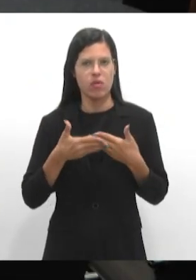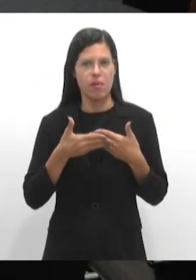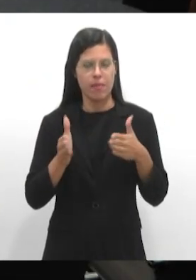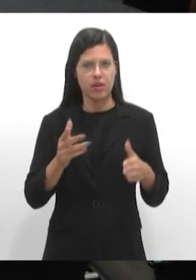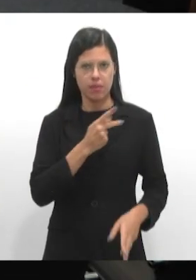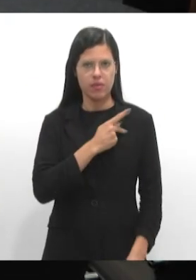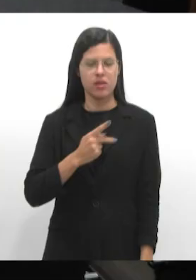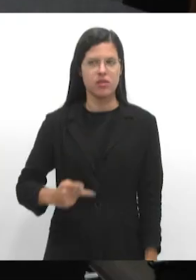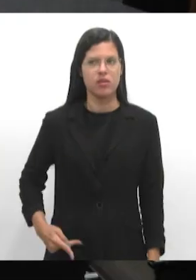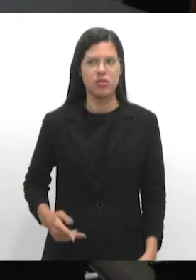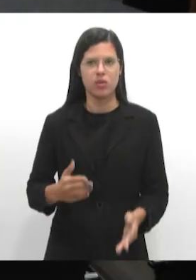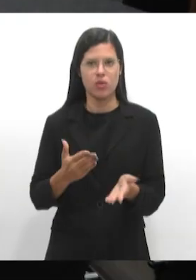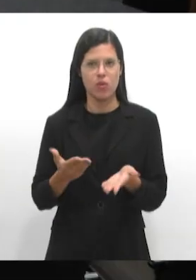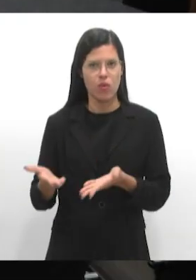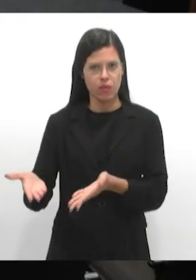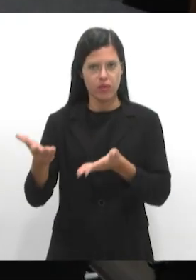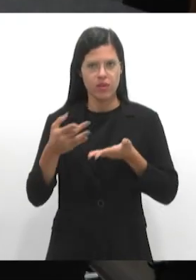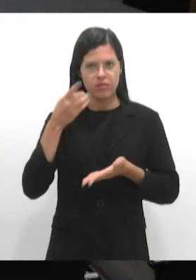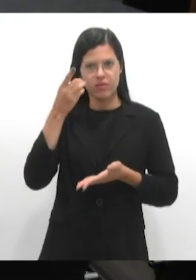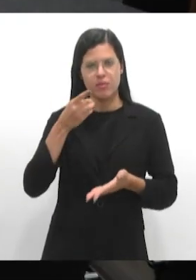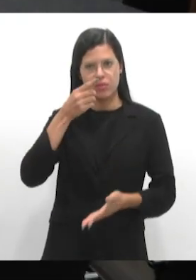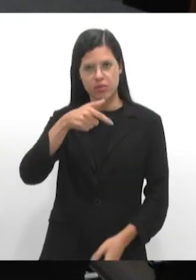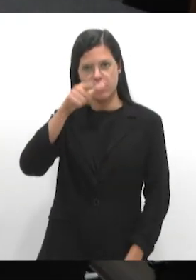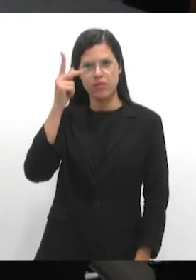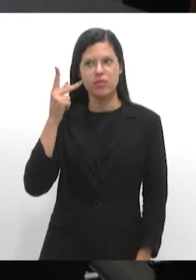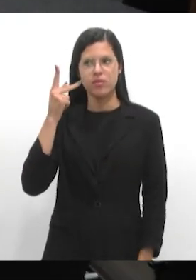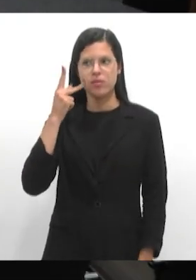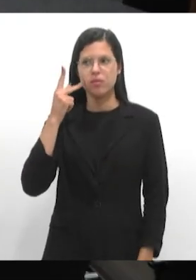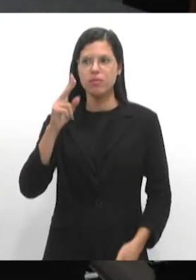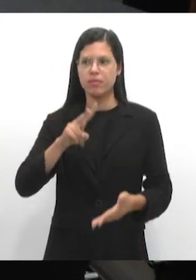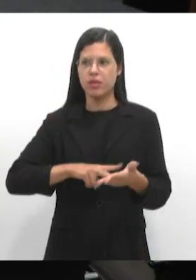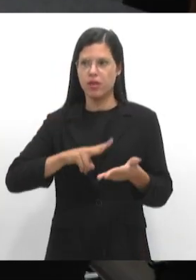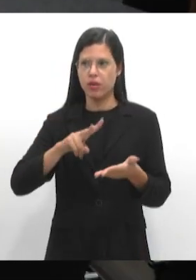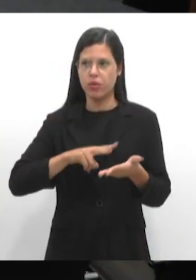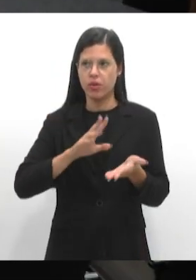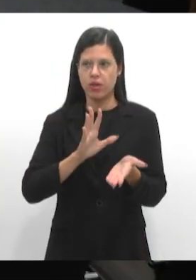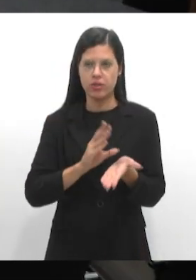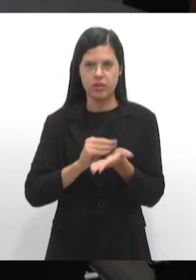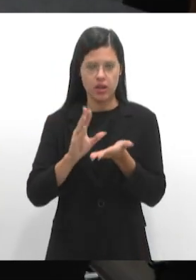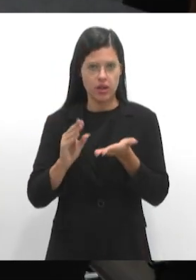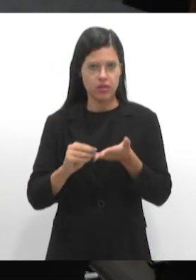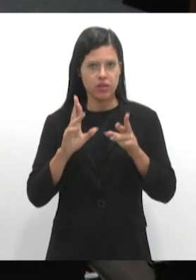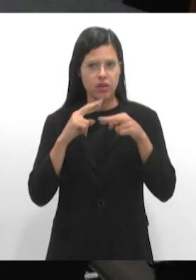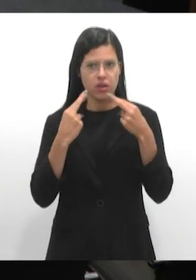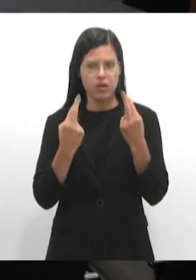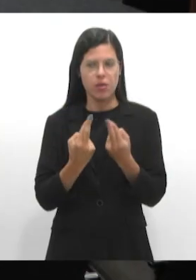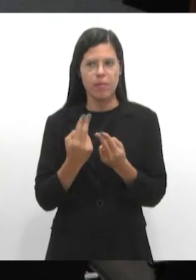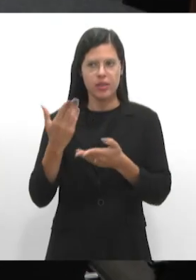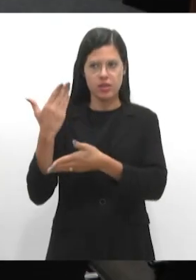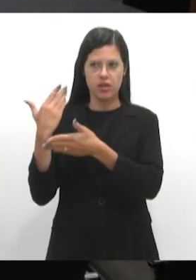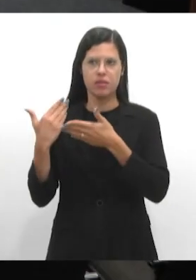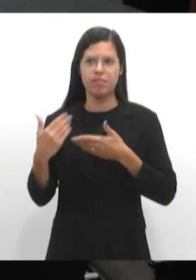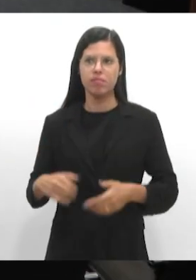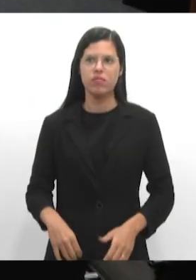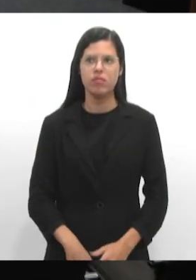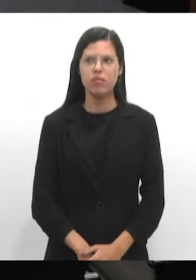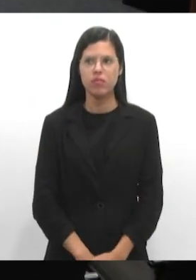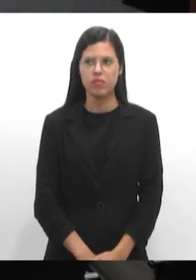A presidência convida o nobre deputado Luiz Paulo para fazer a leitura da ata da sessão anterior.